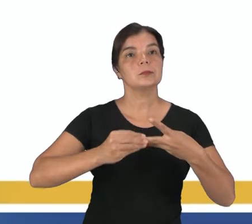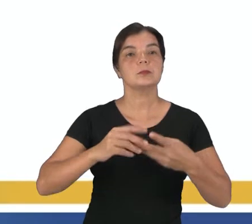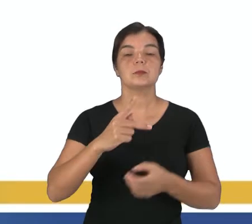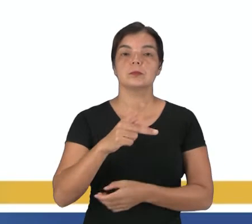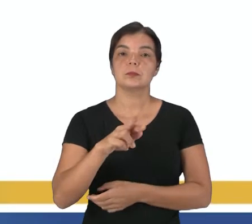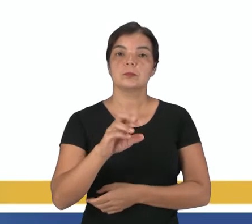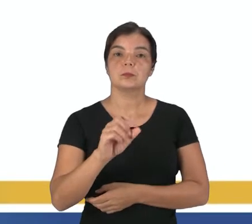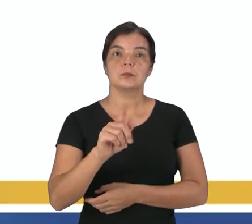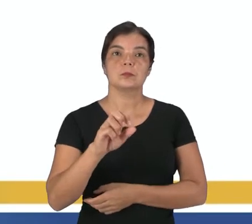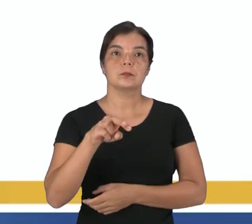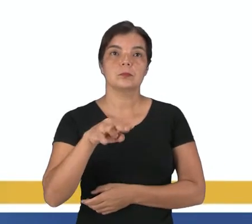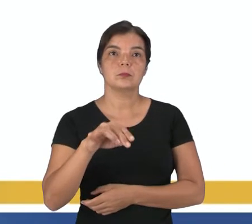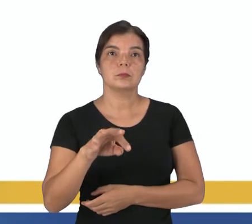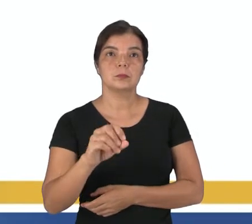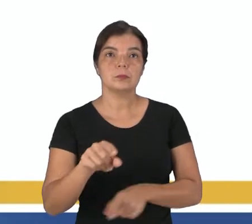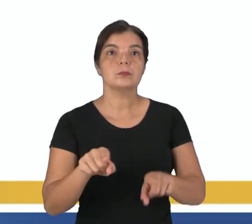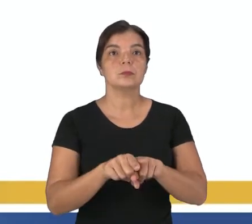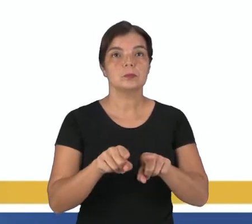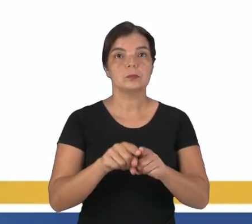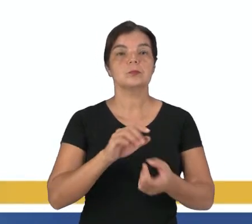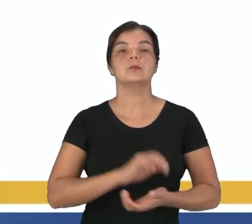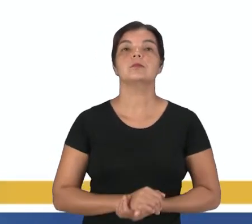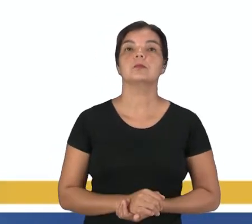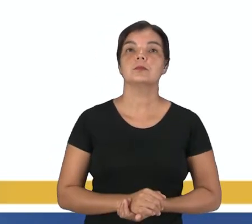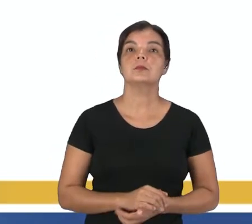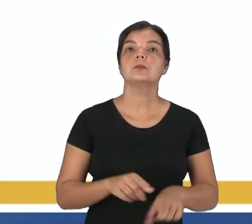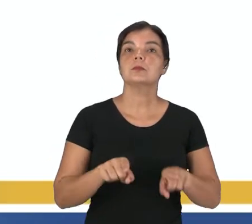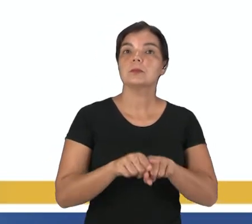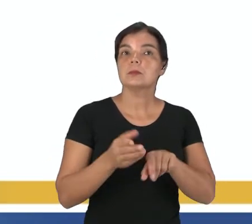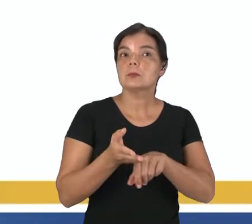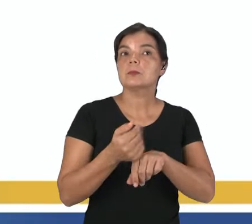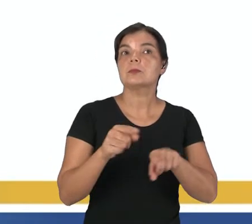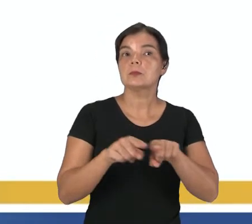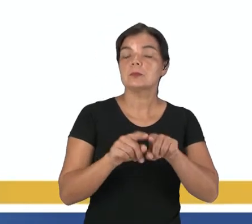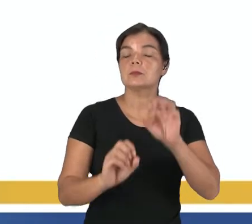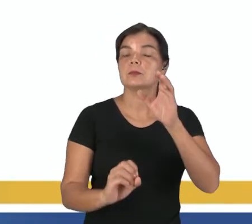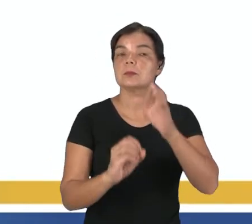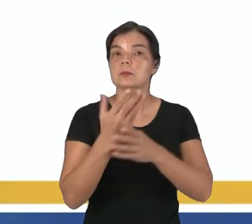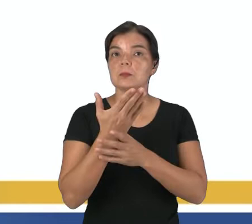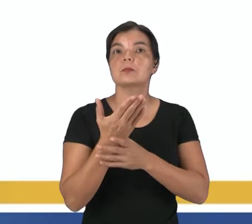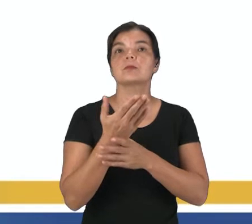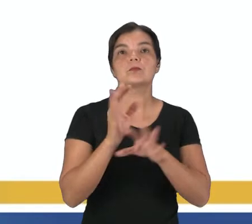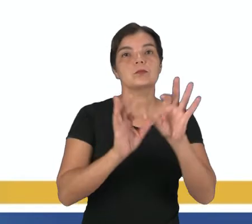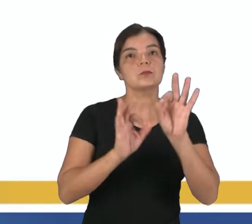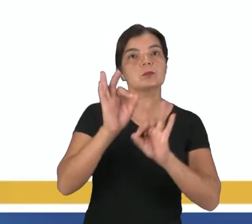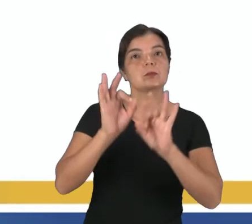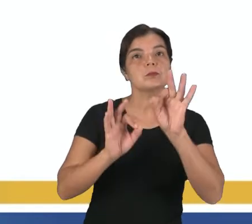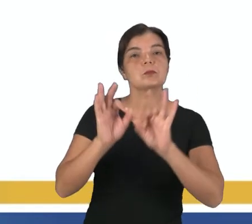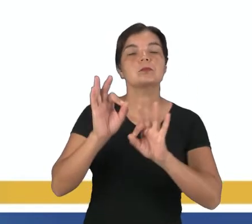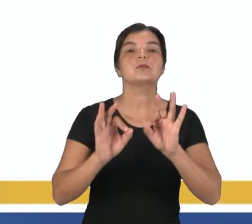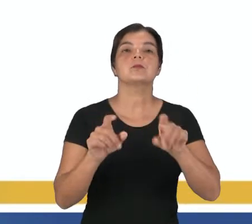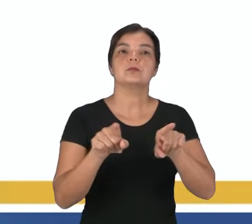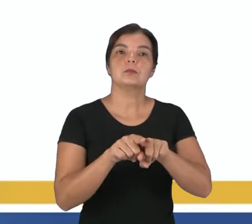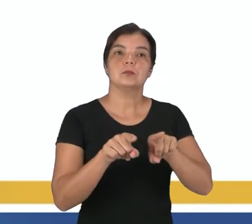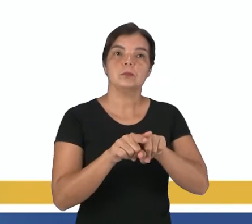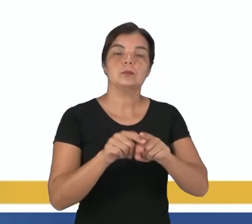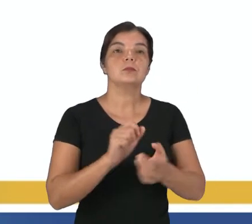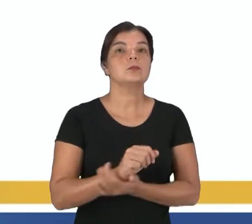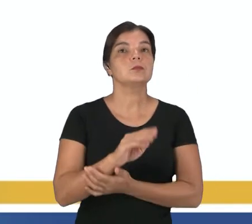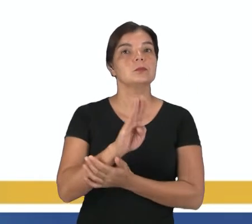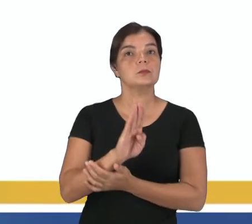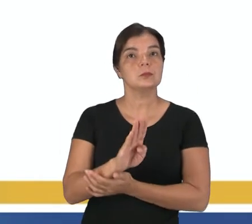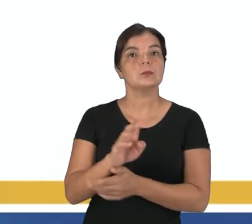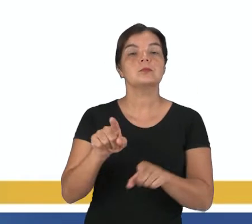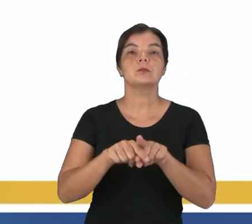As células linfóides progenitoras, ou seja, as células ancestrais que formam essas linfócitos